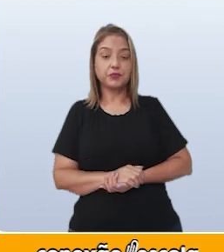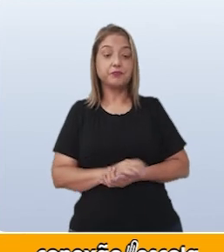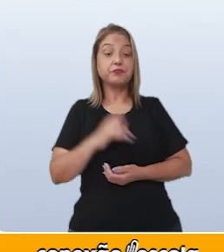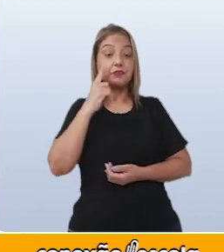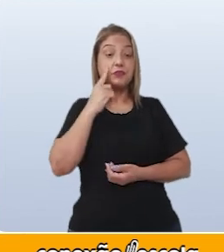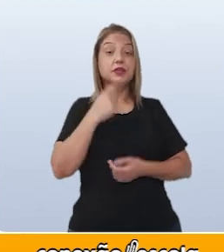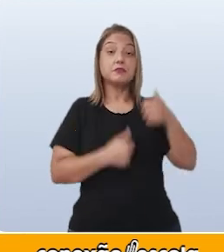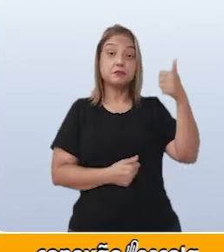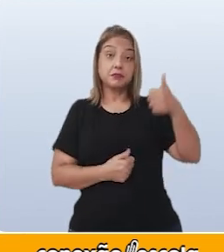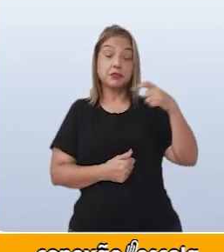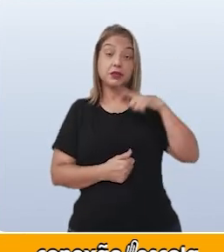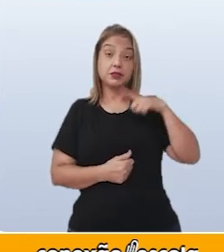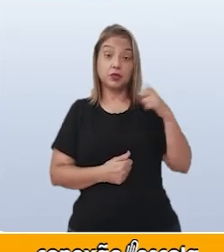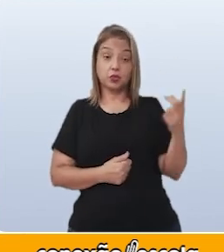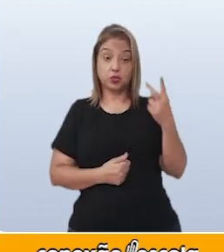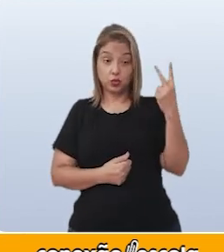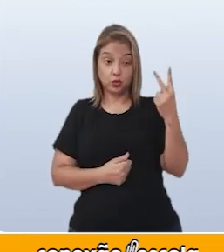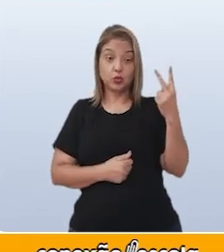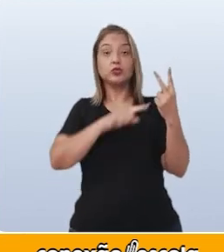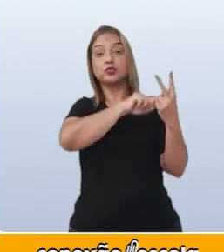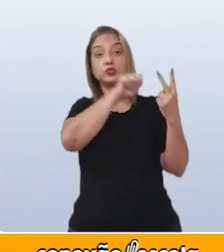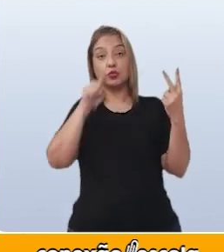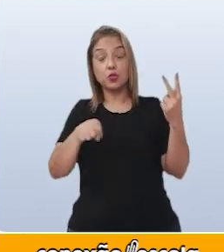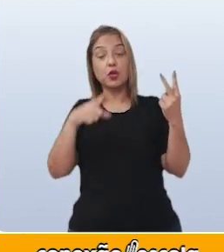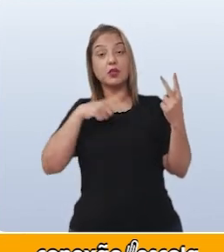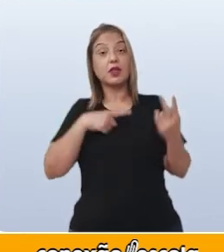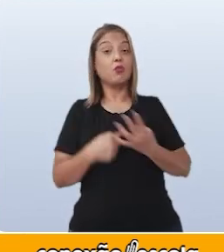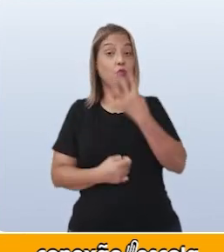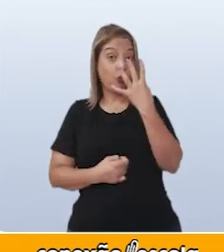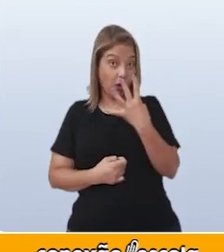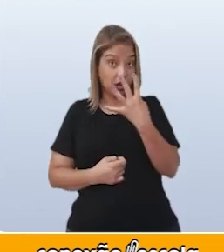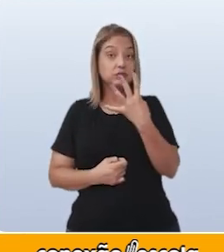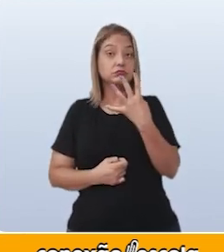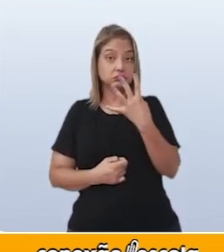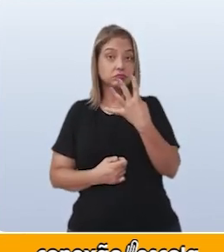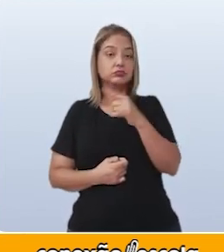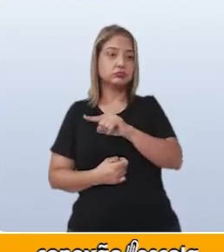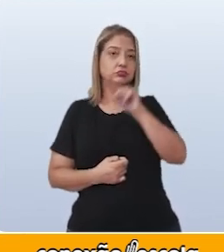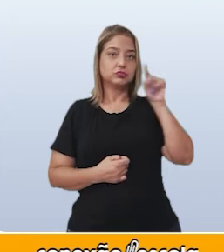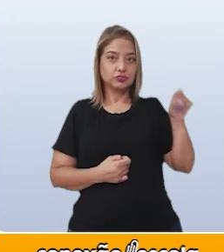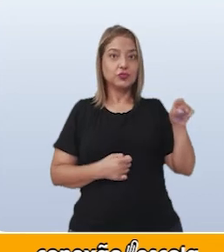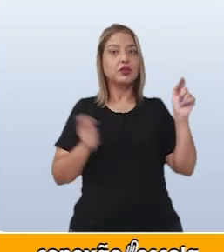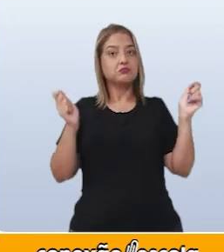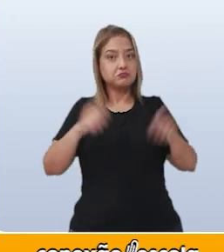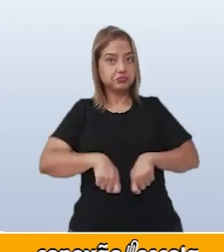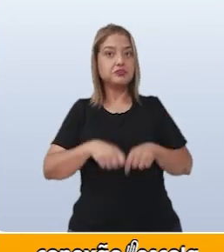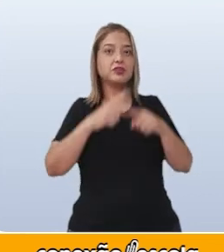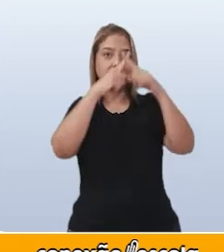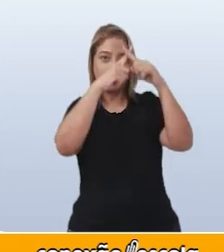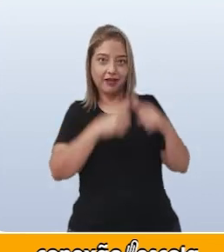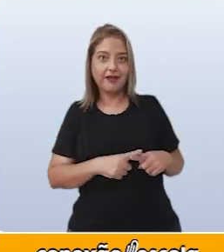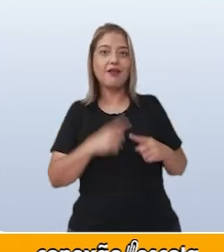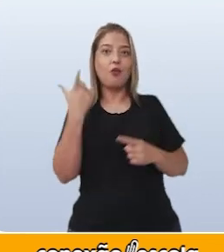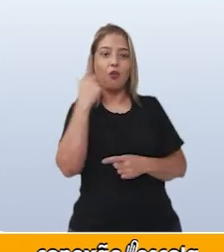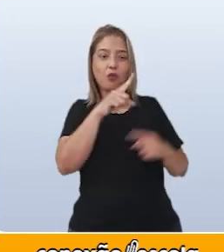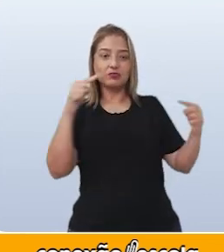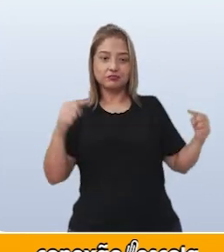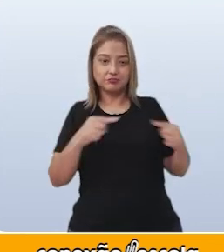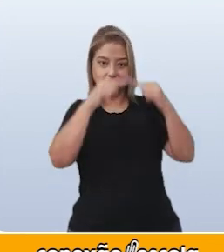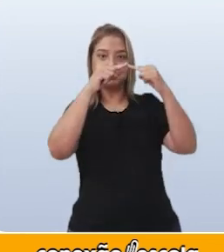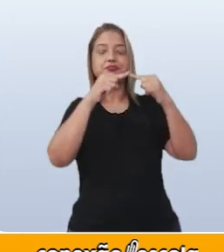primeiro termo eu tenho 2 e no segundo eu tenho 4, que é um múltiplo de 2. Então, eu posso colocar o 2 em